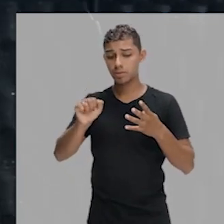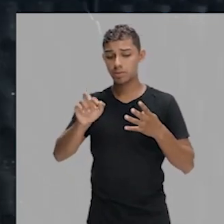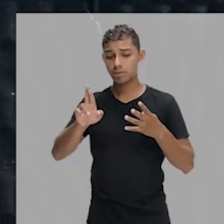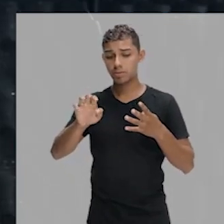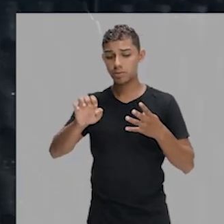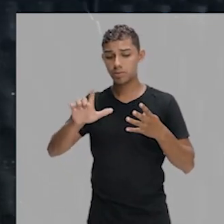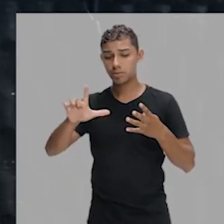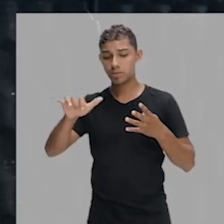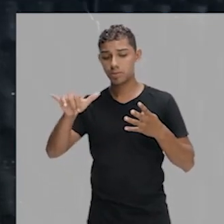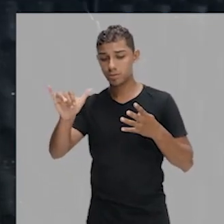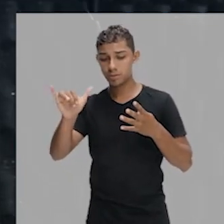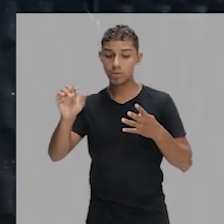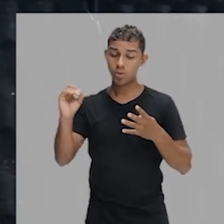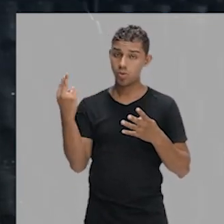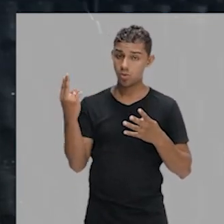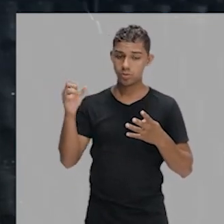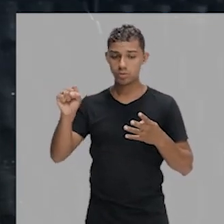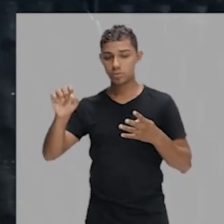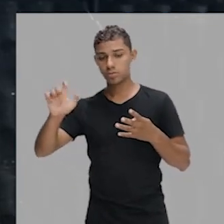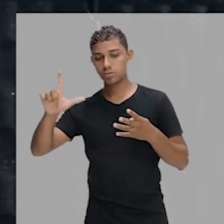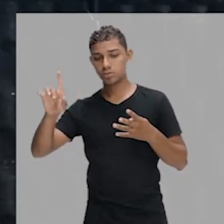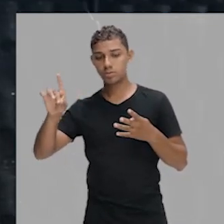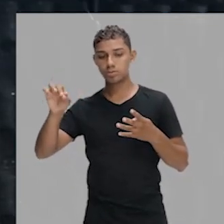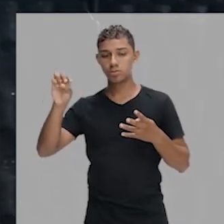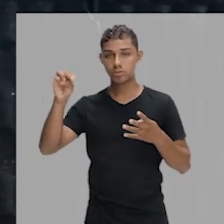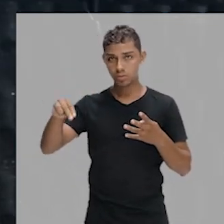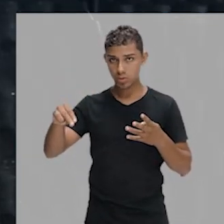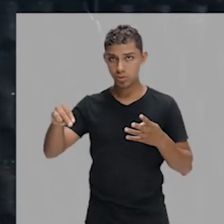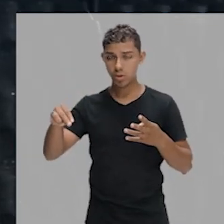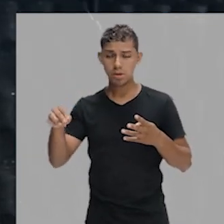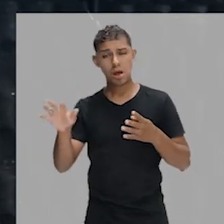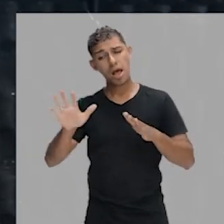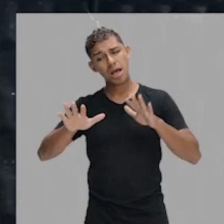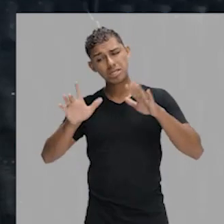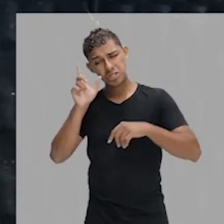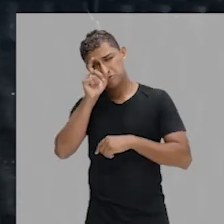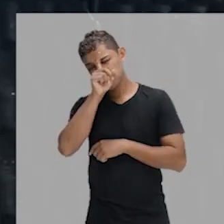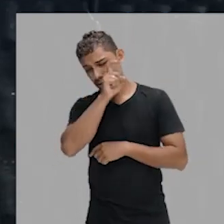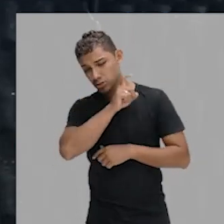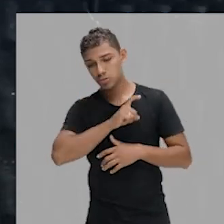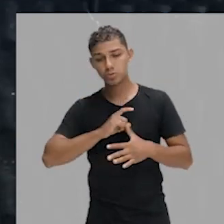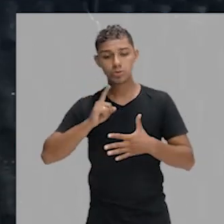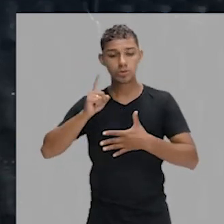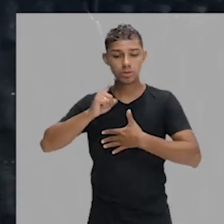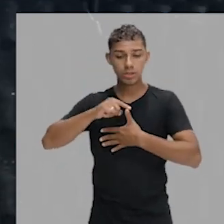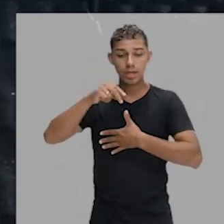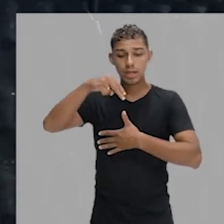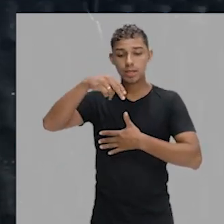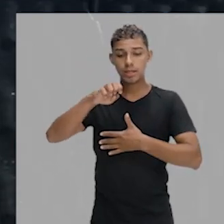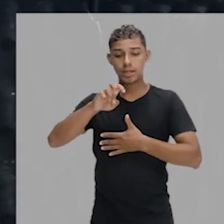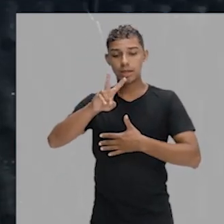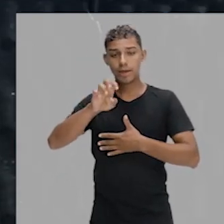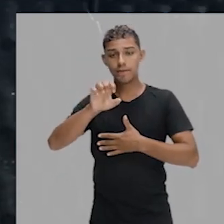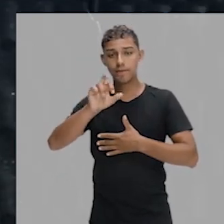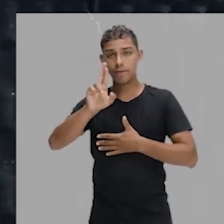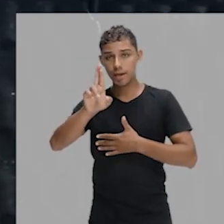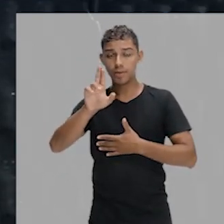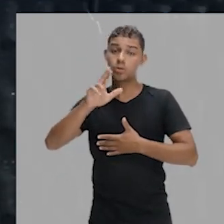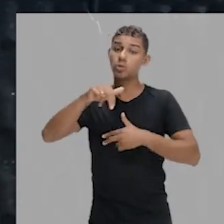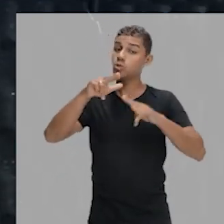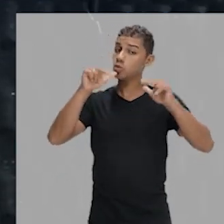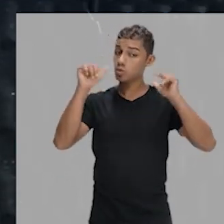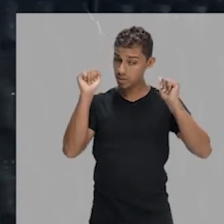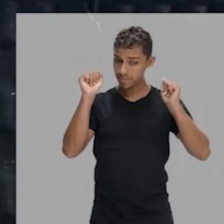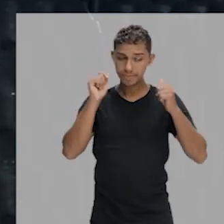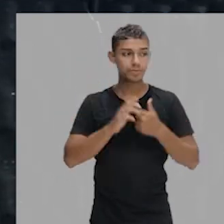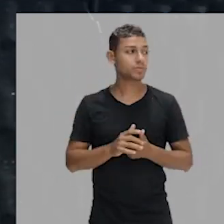que não tem o costume de ocorrer. E never, nunca. Então, se você observar essa sequência, existe uma gradação de